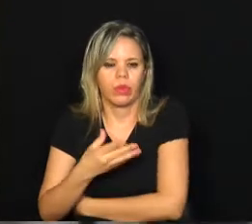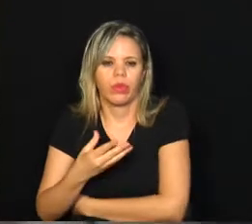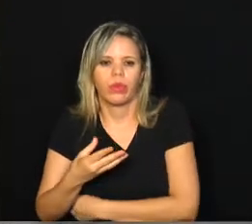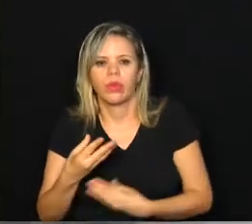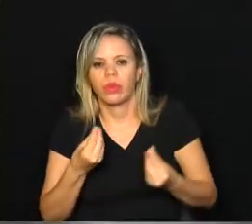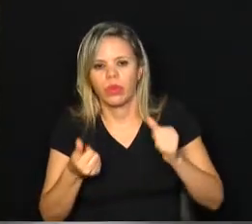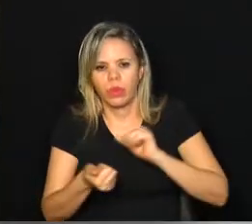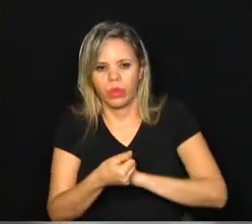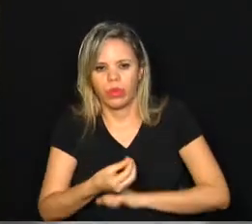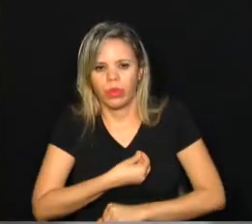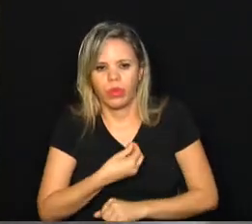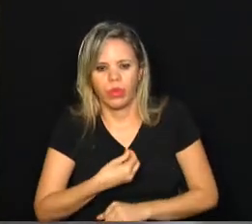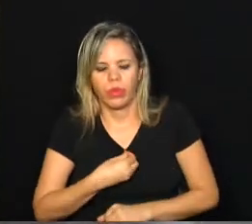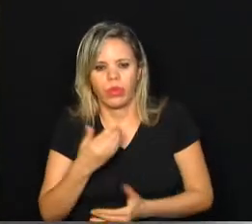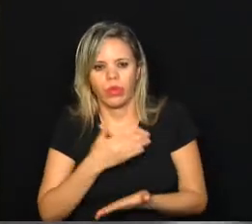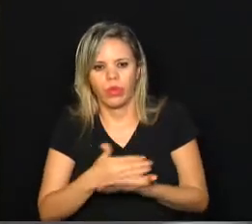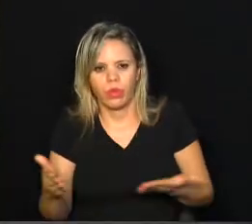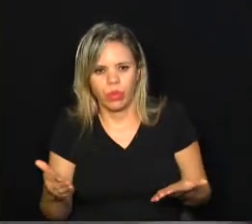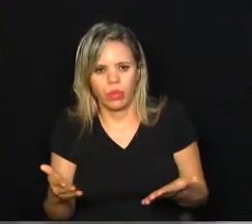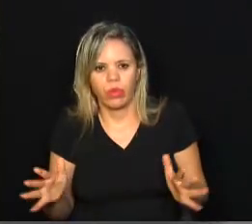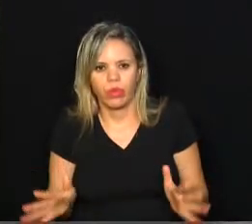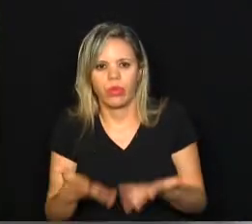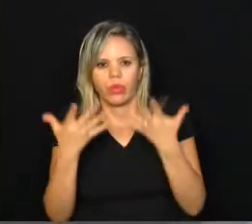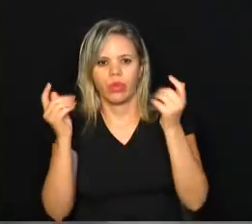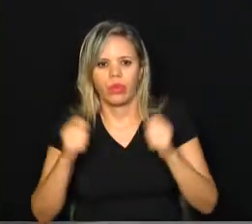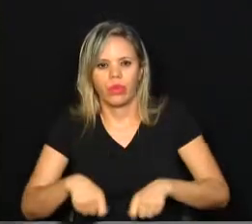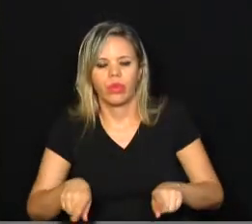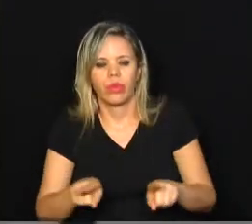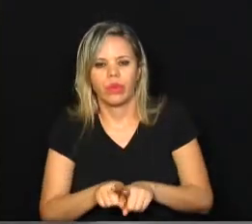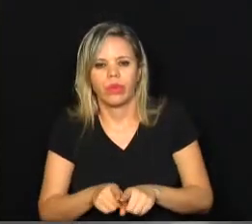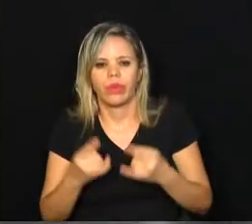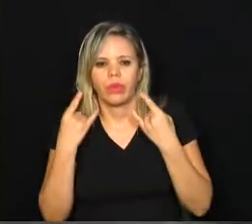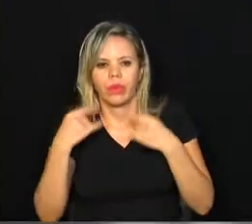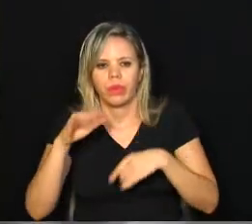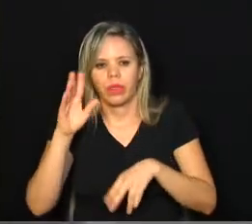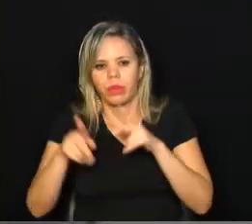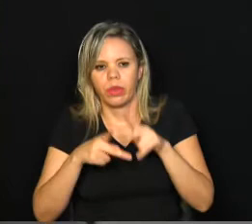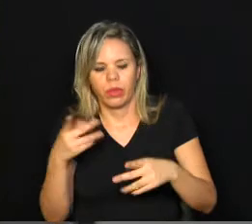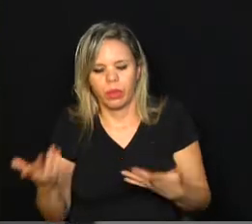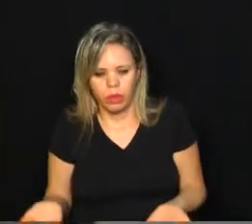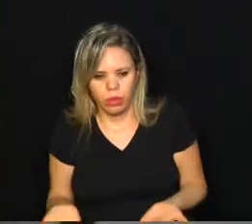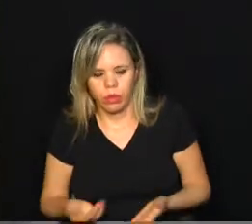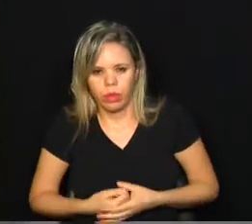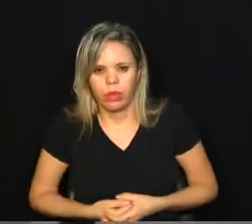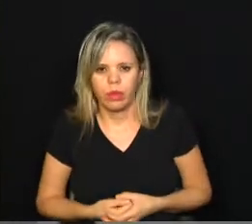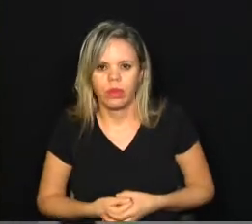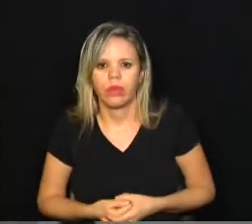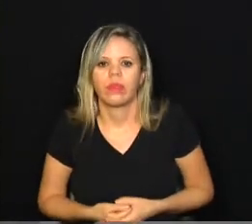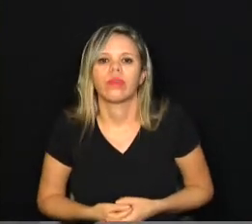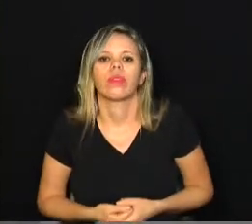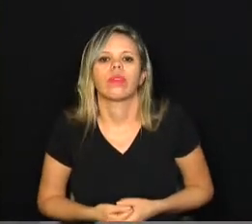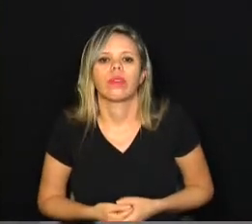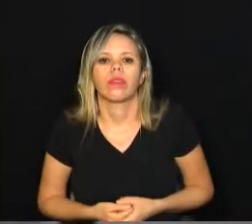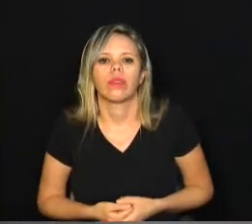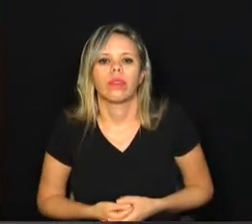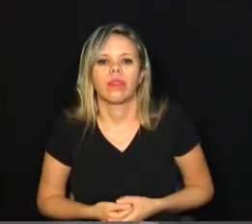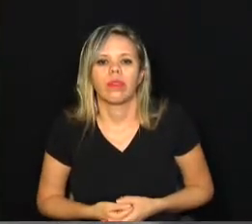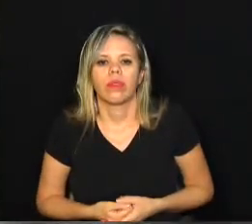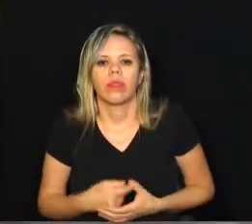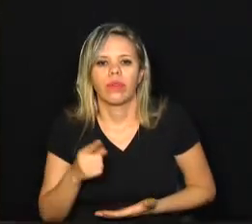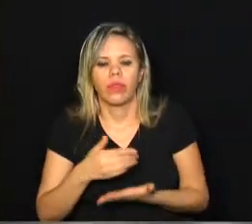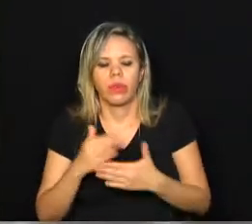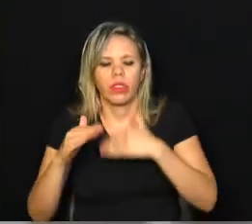de vida, você começa a fomentar, potencializar e atrair mais gente ainda, né, para ter, você começar